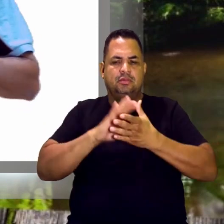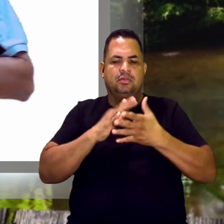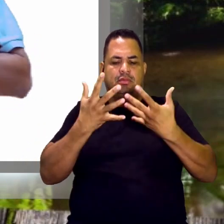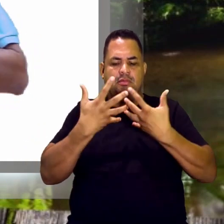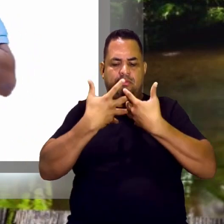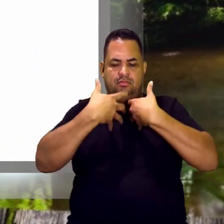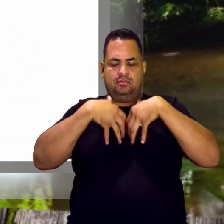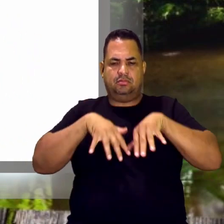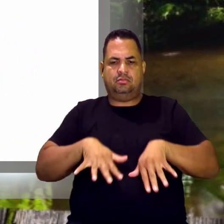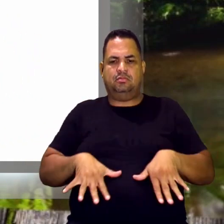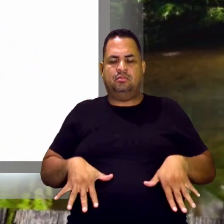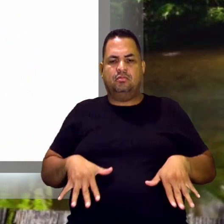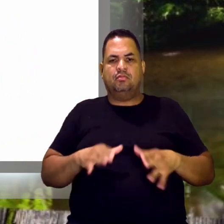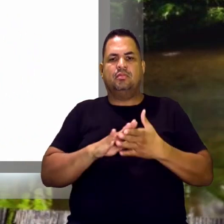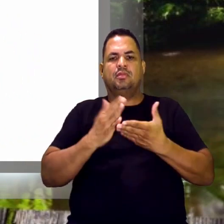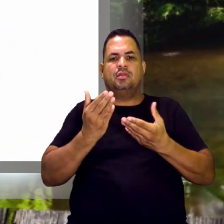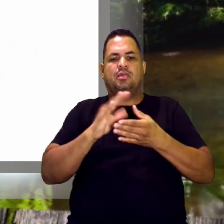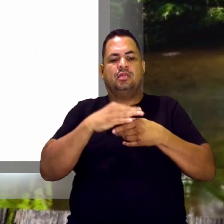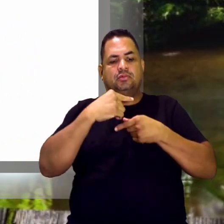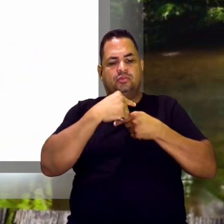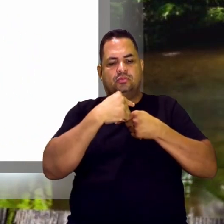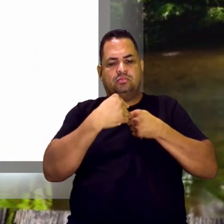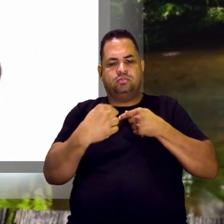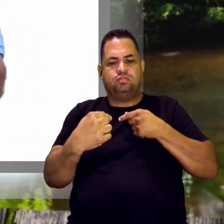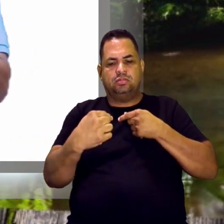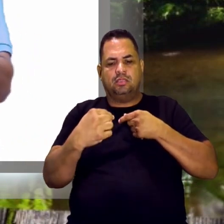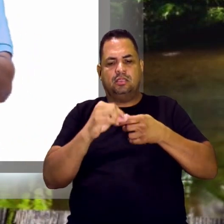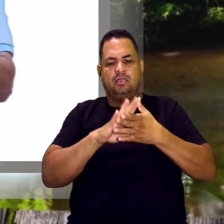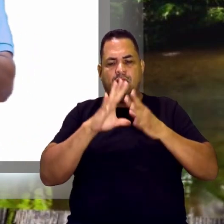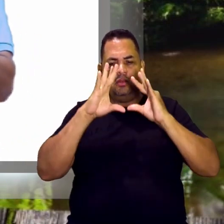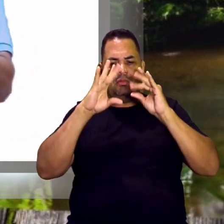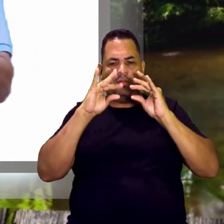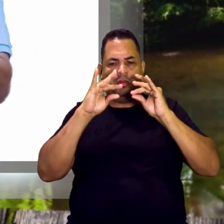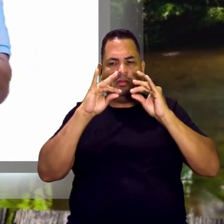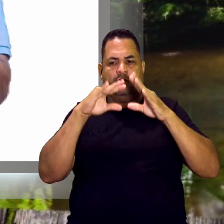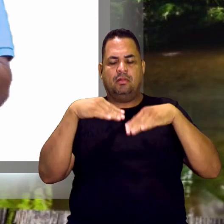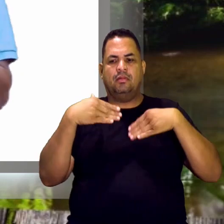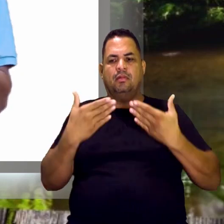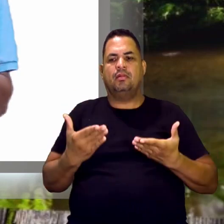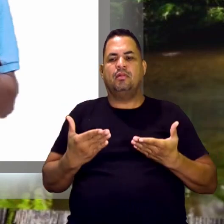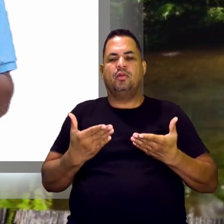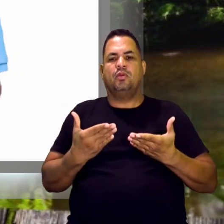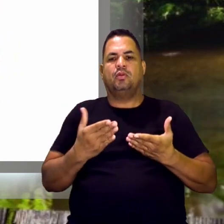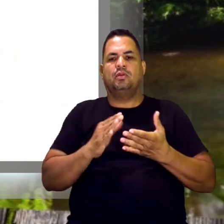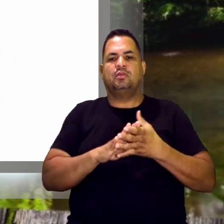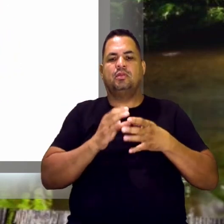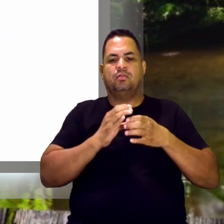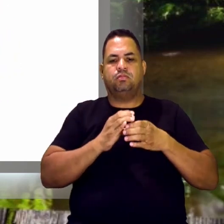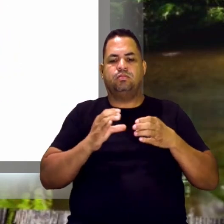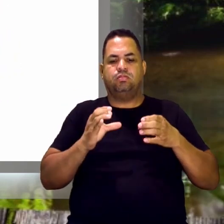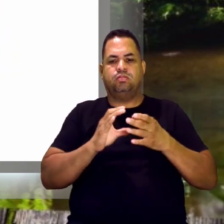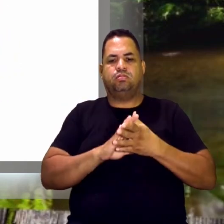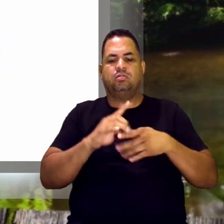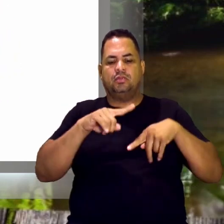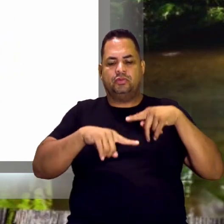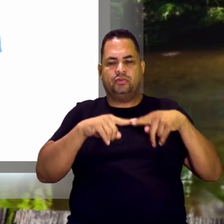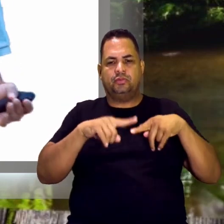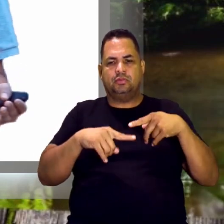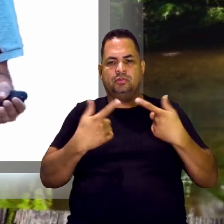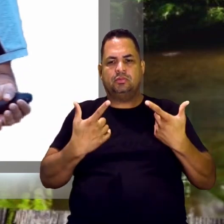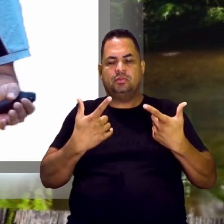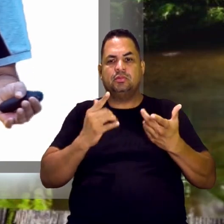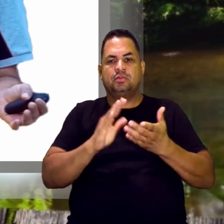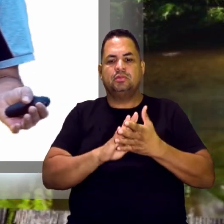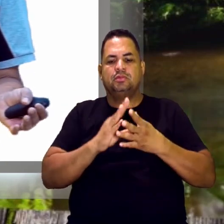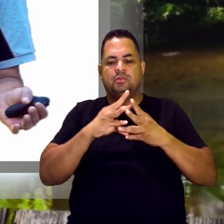metabólicas. Então, ela coloca líquido para fora, né? Quando ela está muito cheia de soluto, coisas que precisam